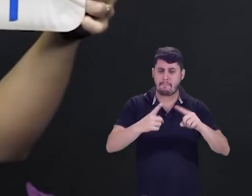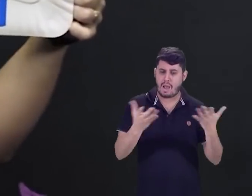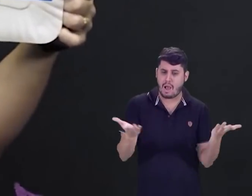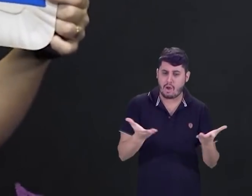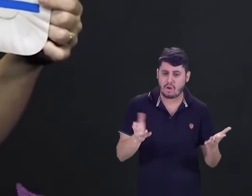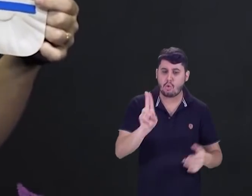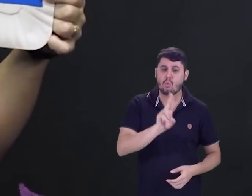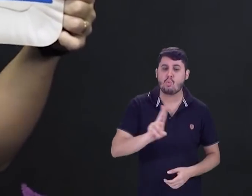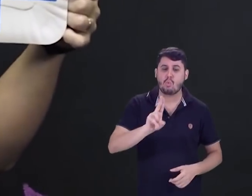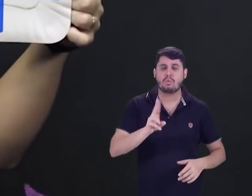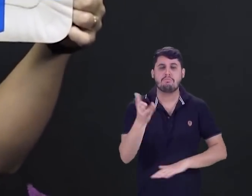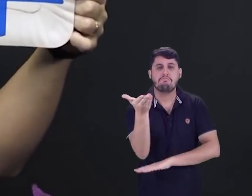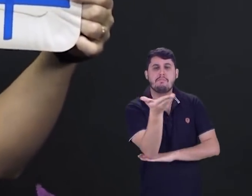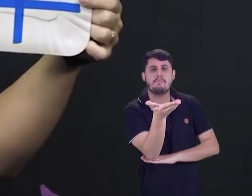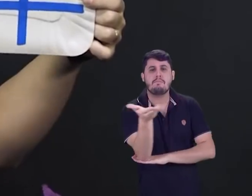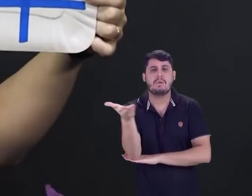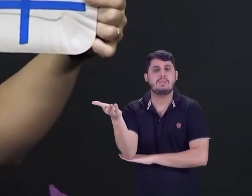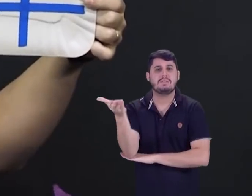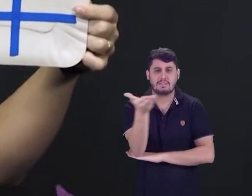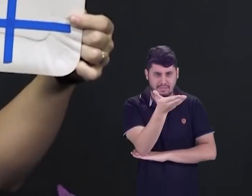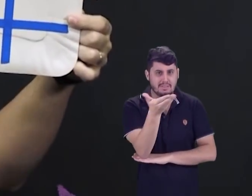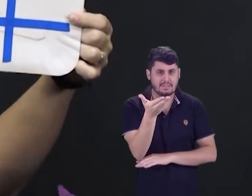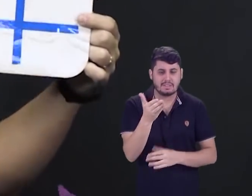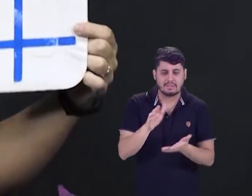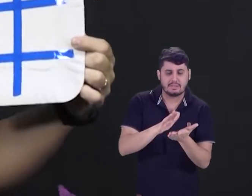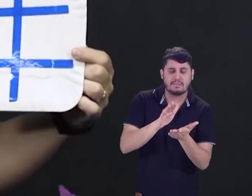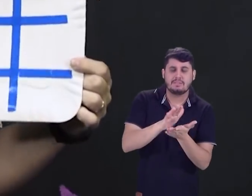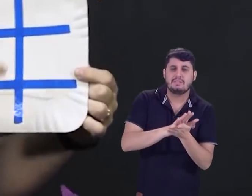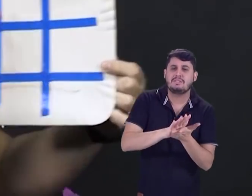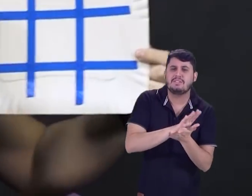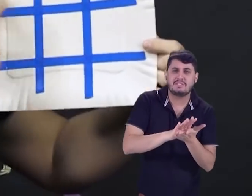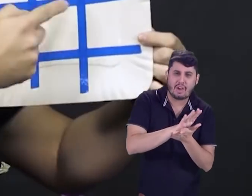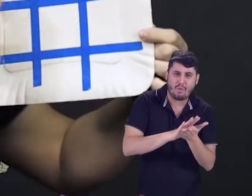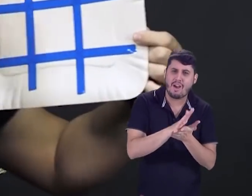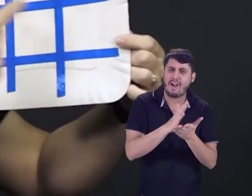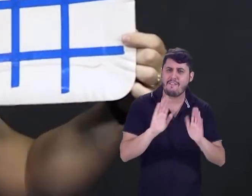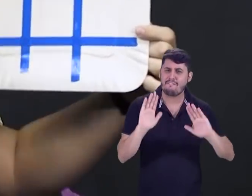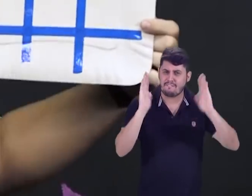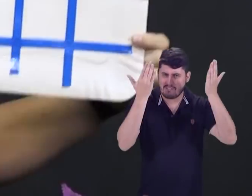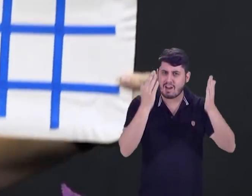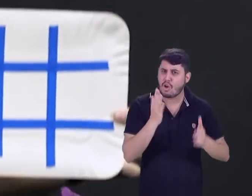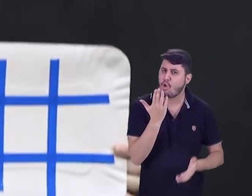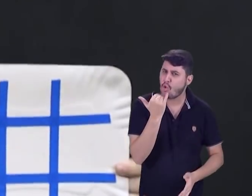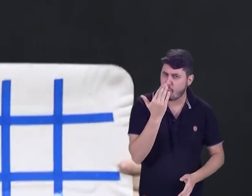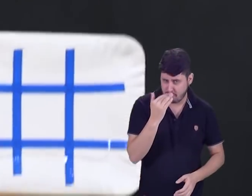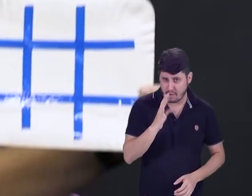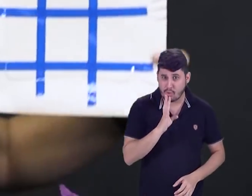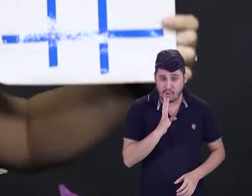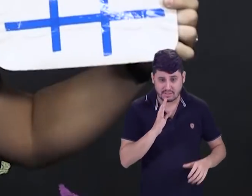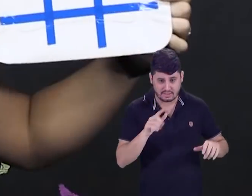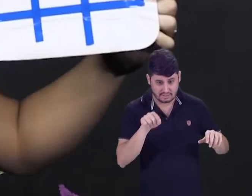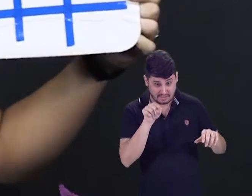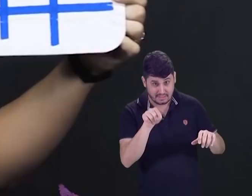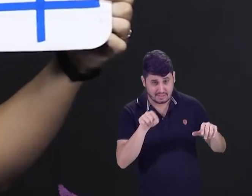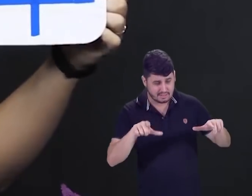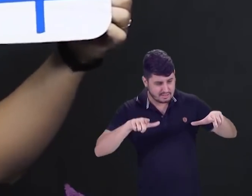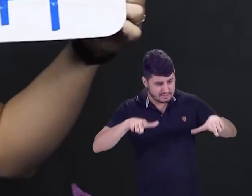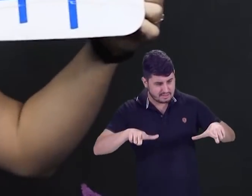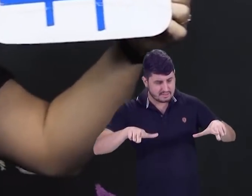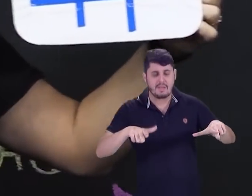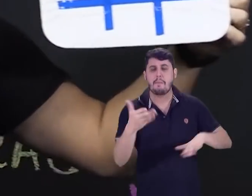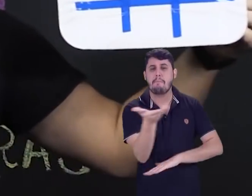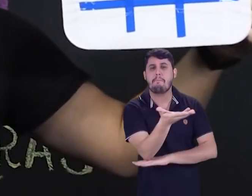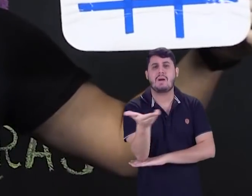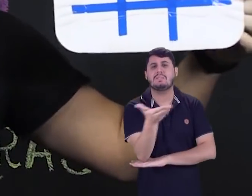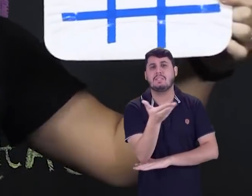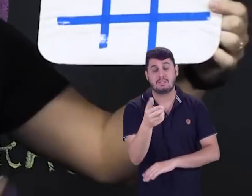bandeja daquelas de salgadinho de festa mesmo. Você pode pegar, e esse azulzinho aqui da bandeja não é nada mais nada menos